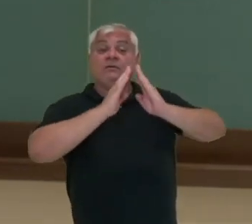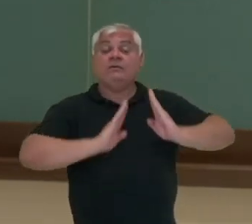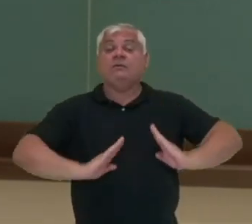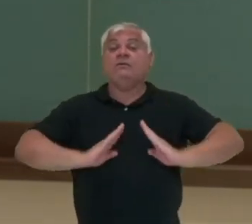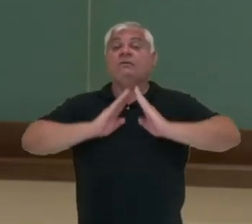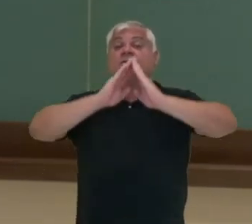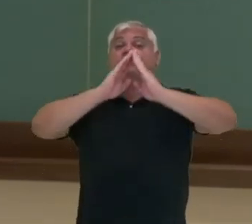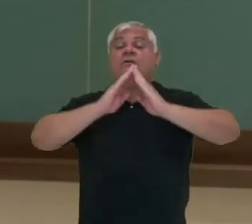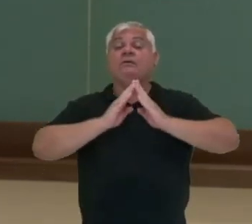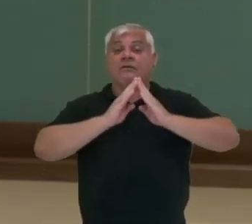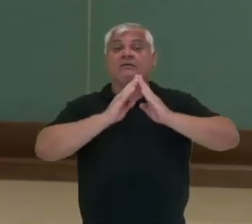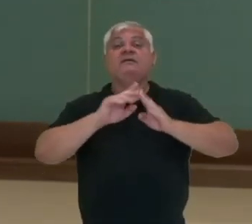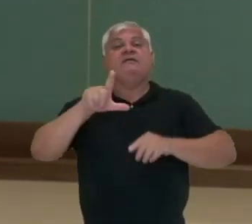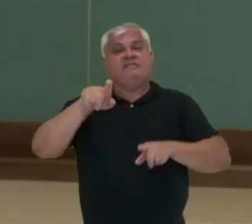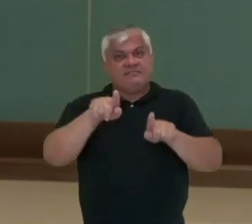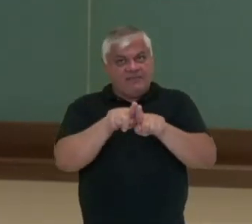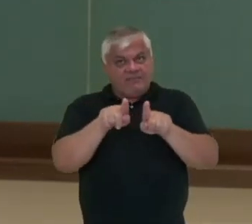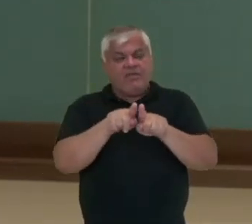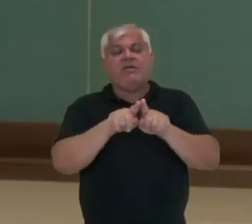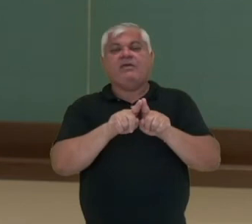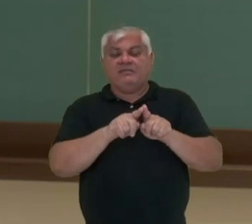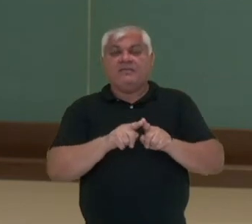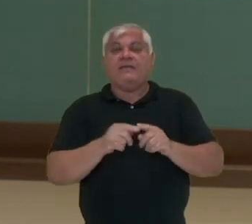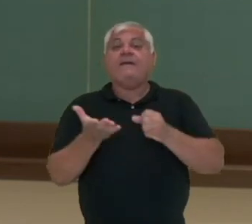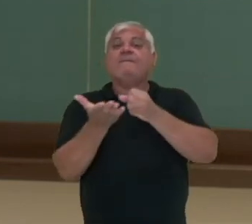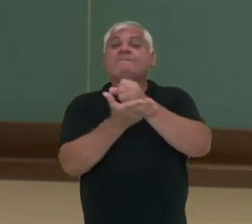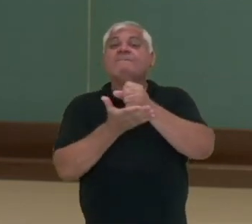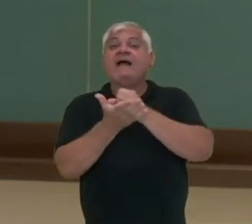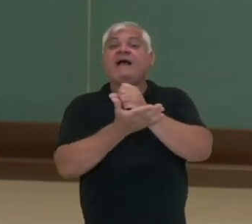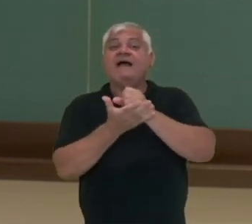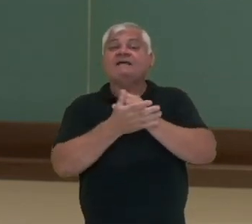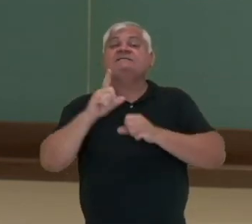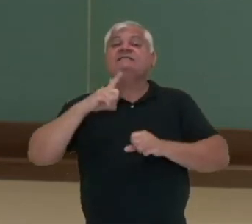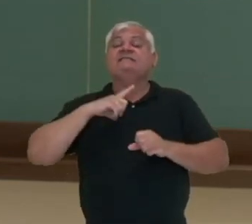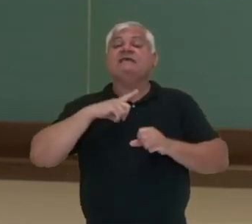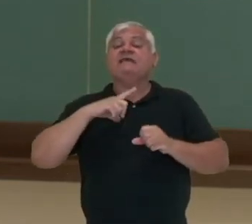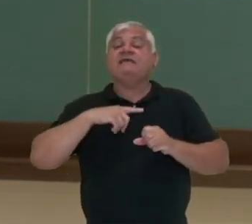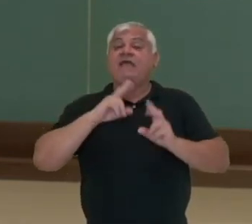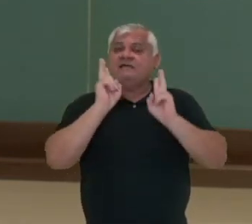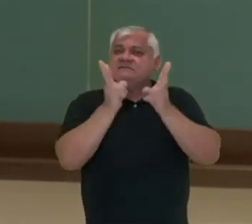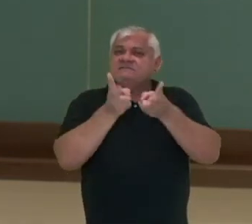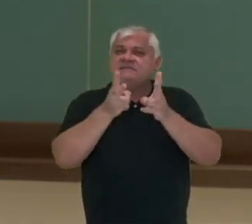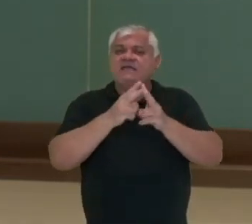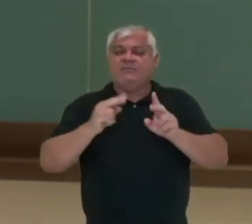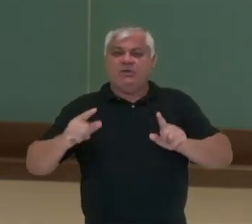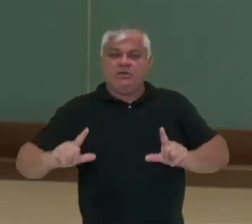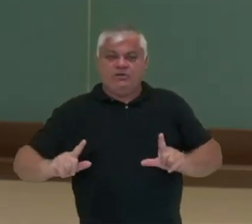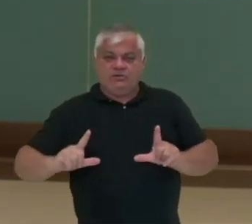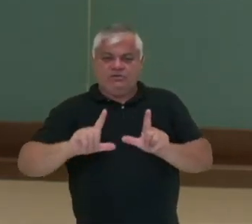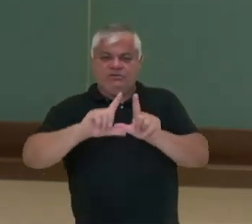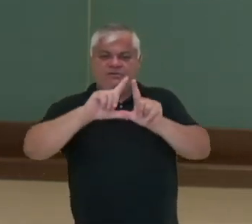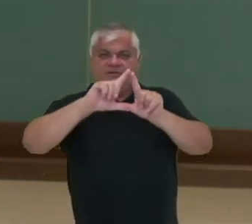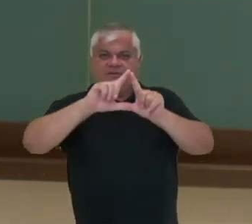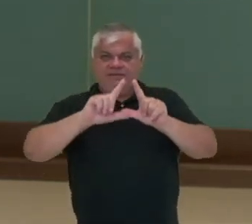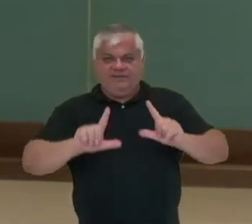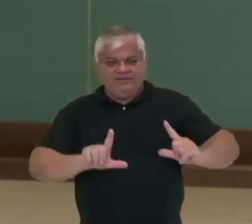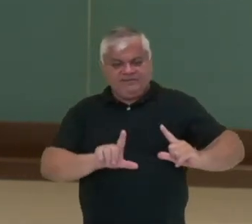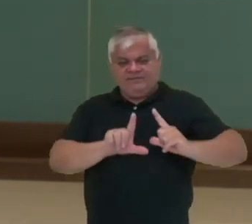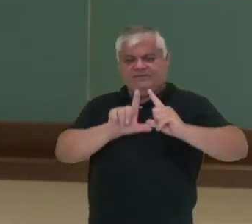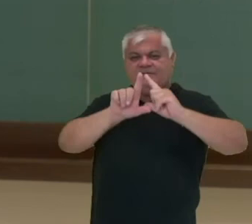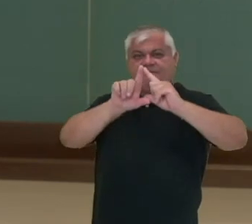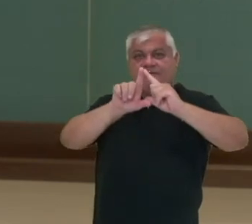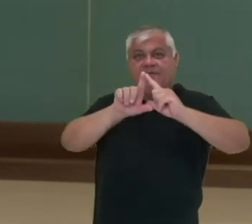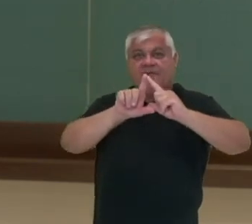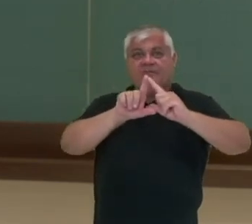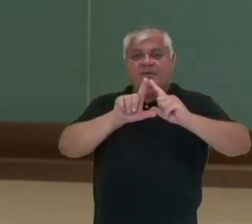tem uma base, tá? E também as faces laterais, elas são o quê? Triângulos. E lá no seu topinho nós vamos ter um vértice,